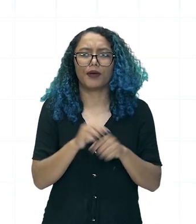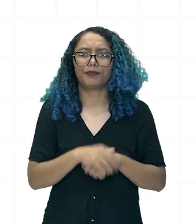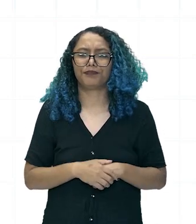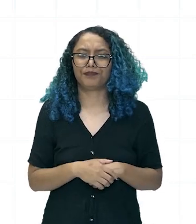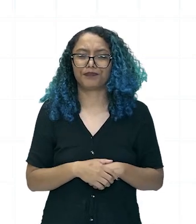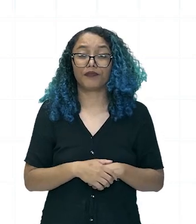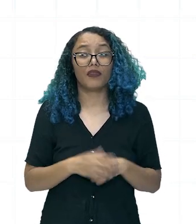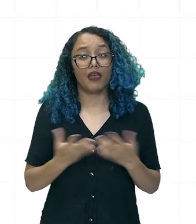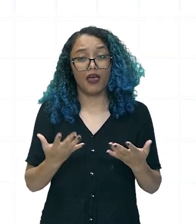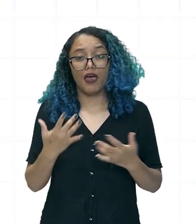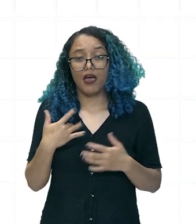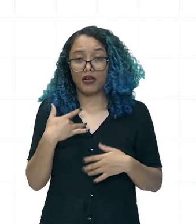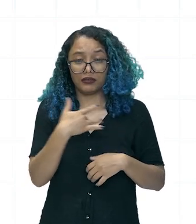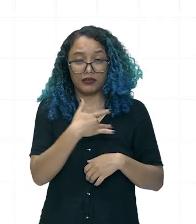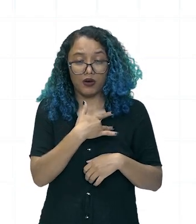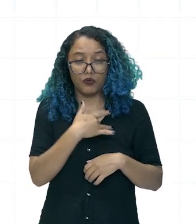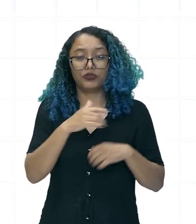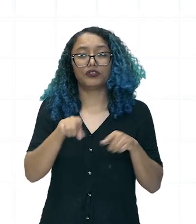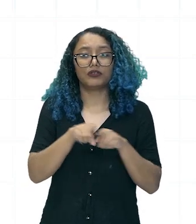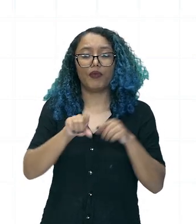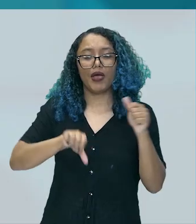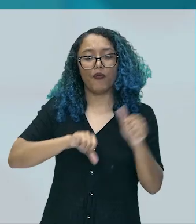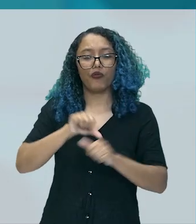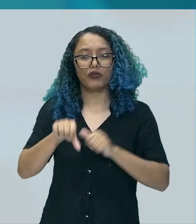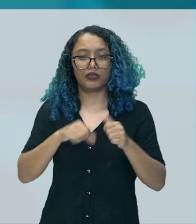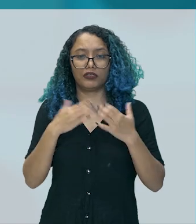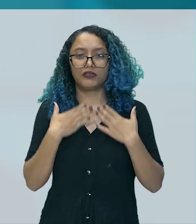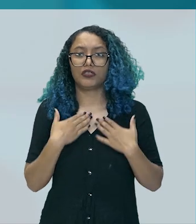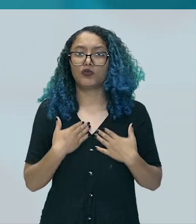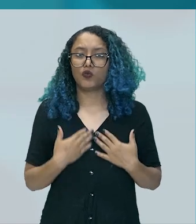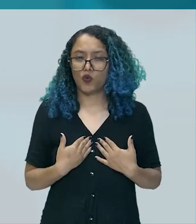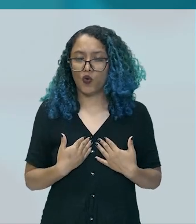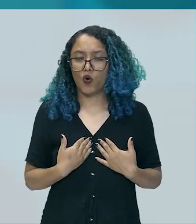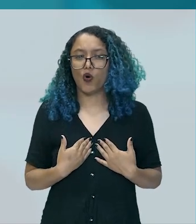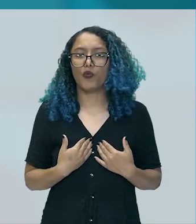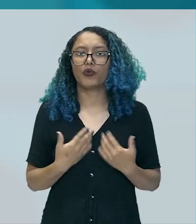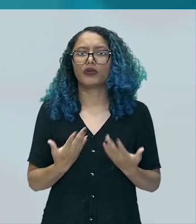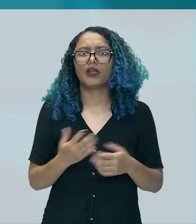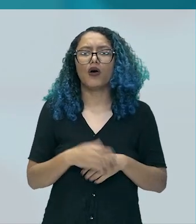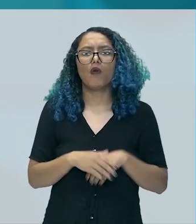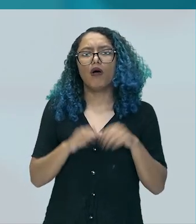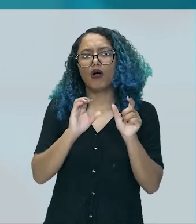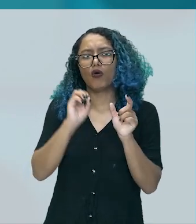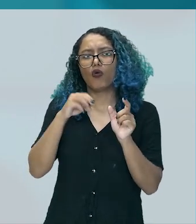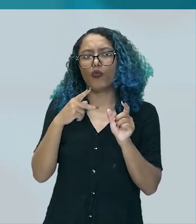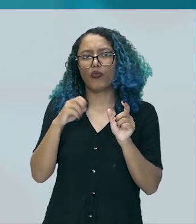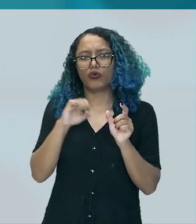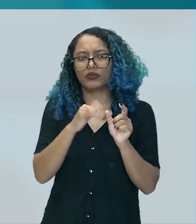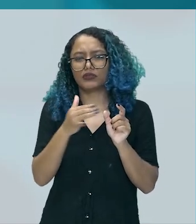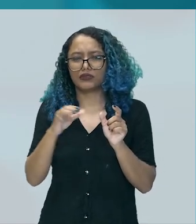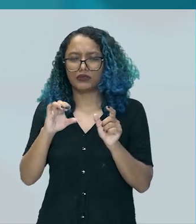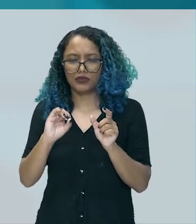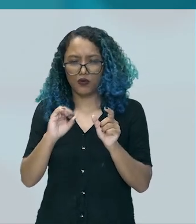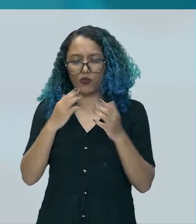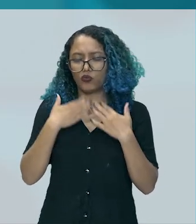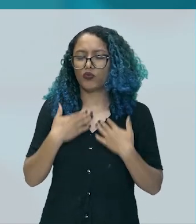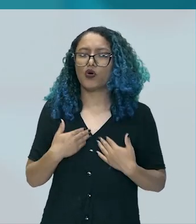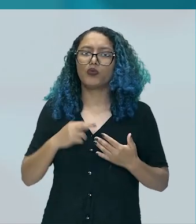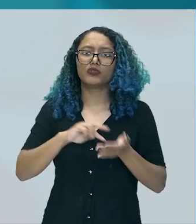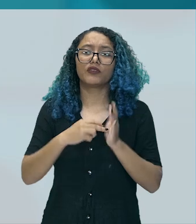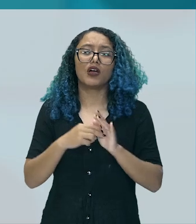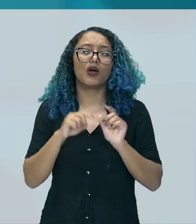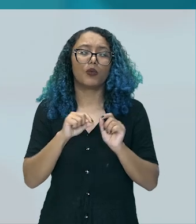pela exercitação corporal orientada à melhoria do rendimento, à aquisição e